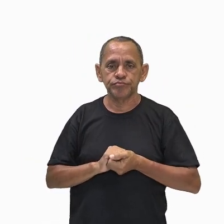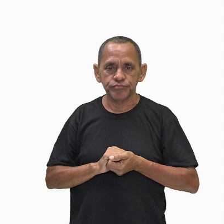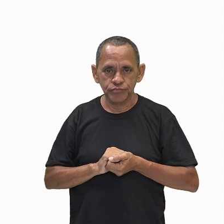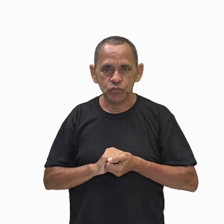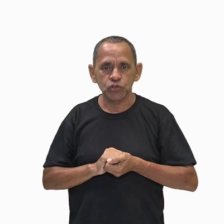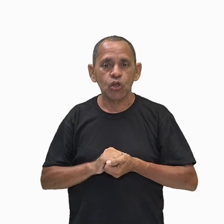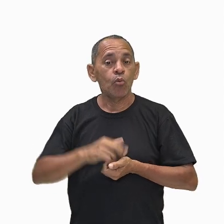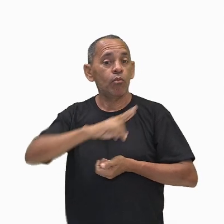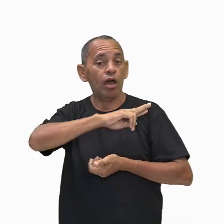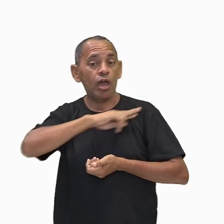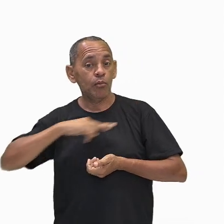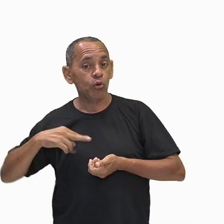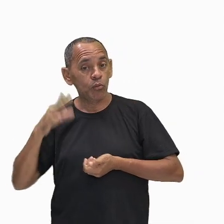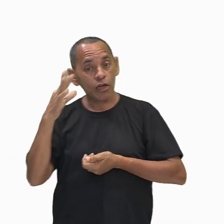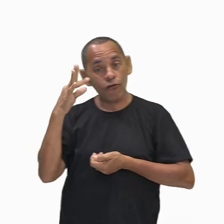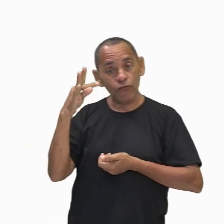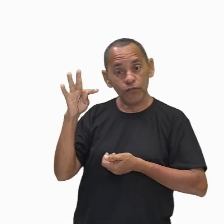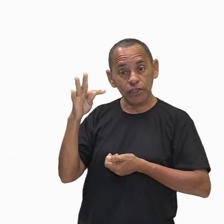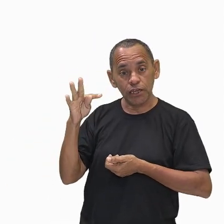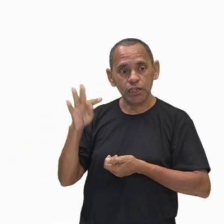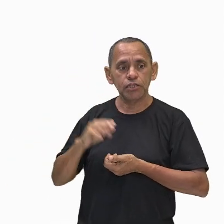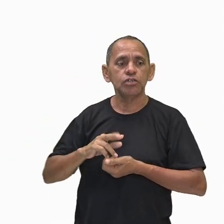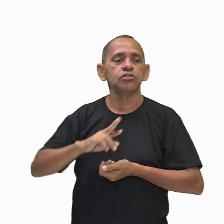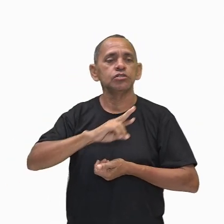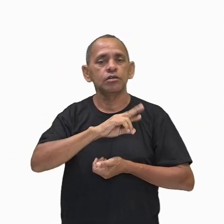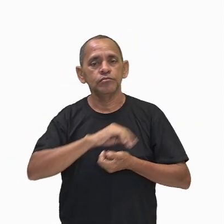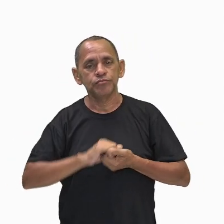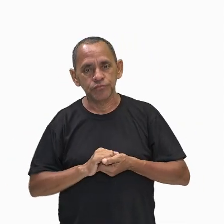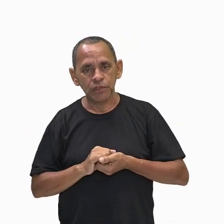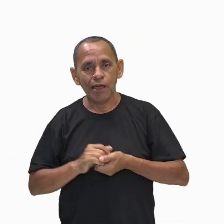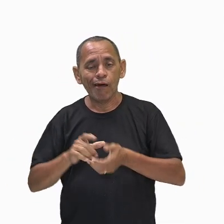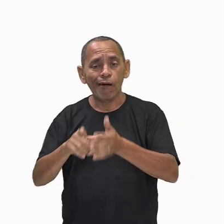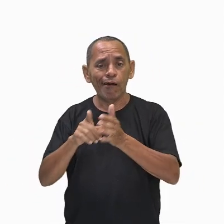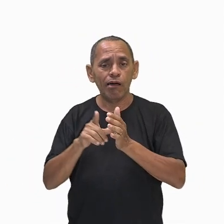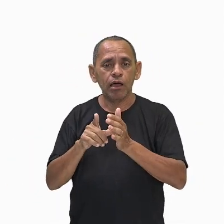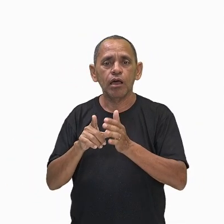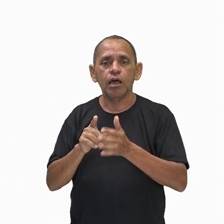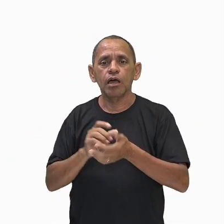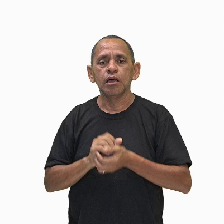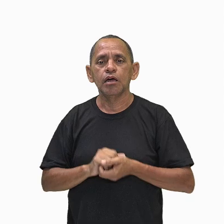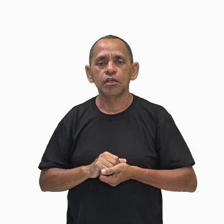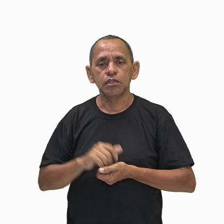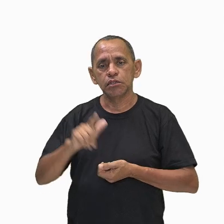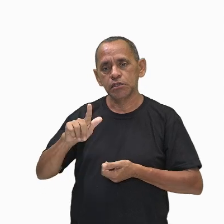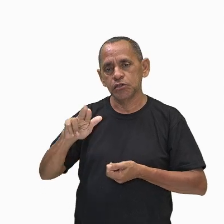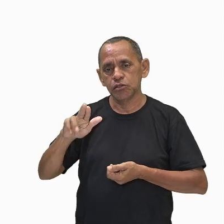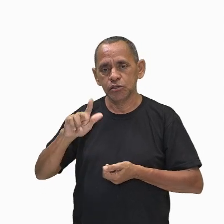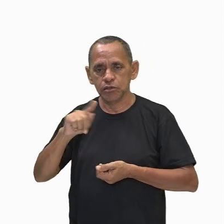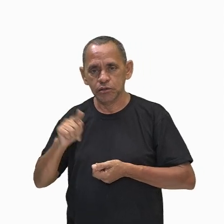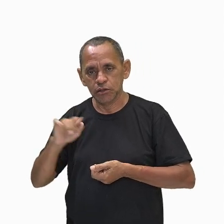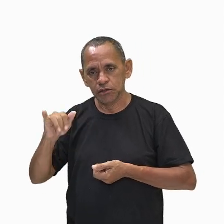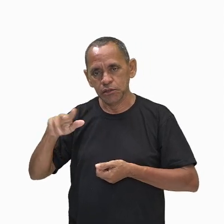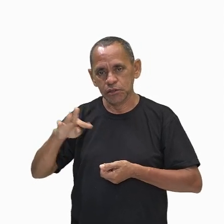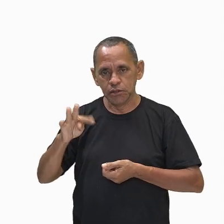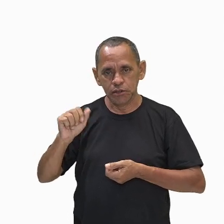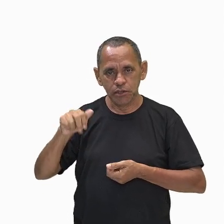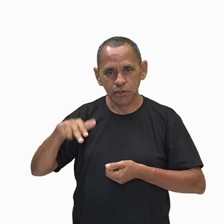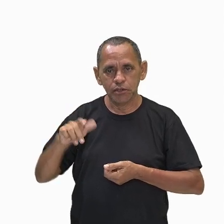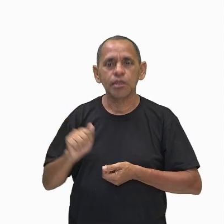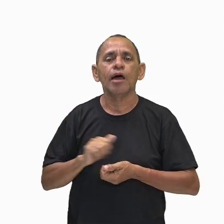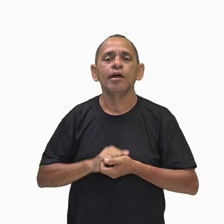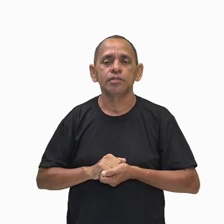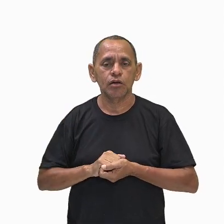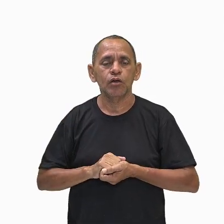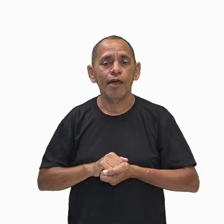república federalista antilusitana, tá? Então, a Confederação do Equador, ela defendia o